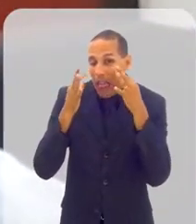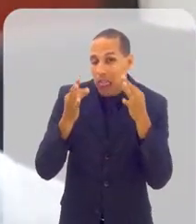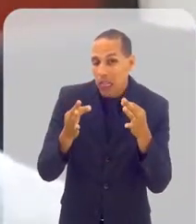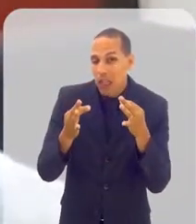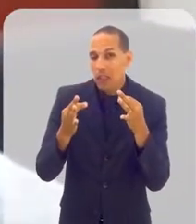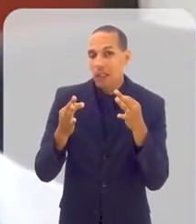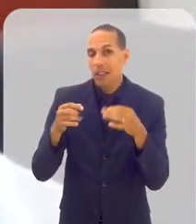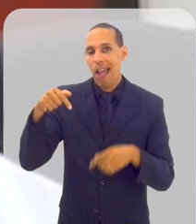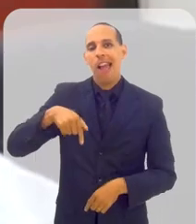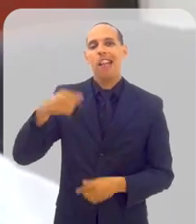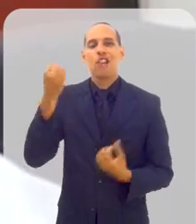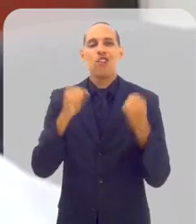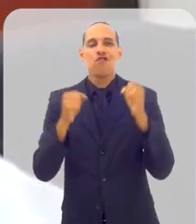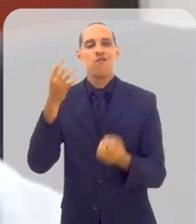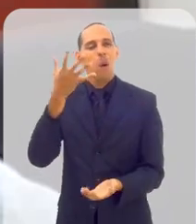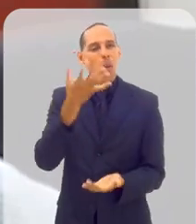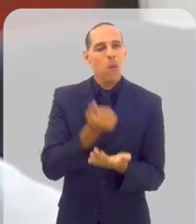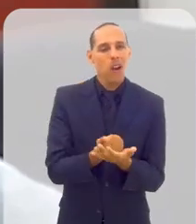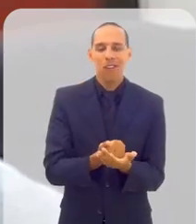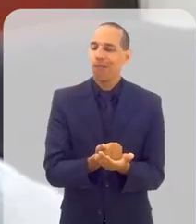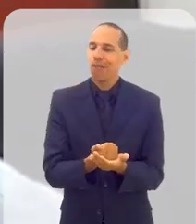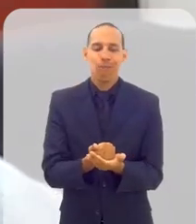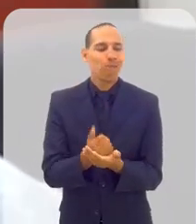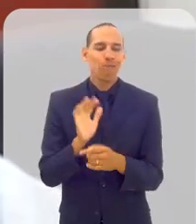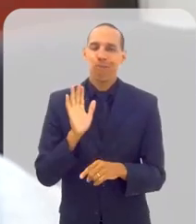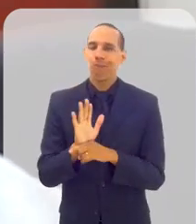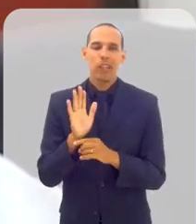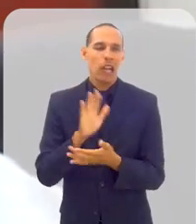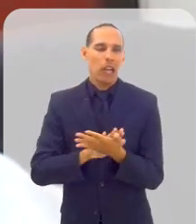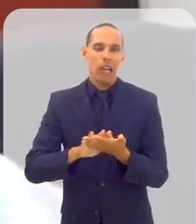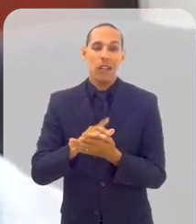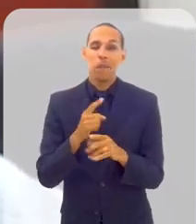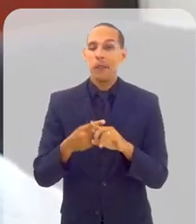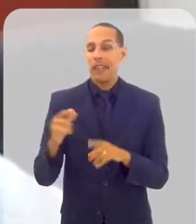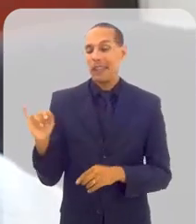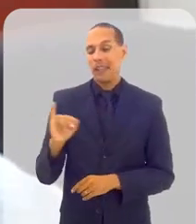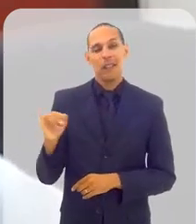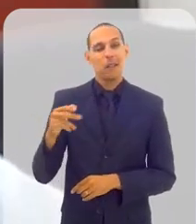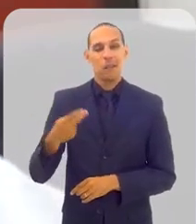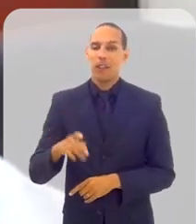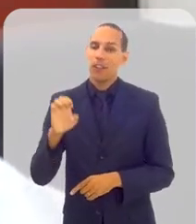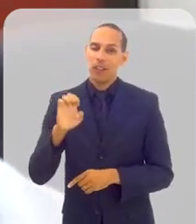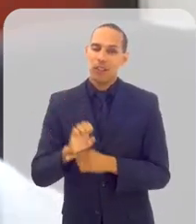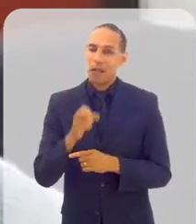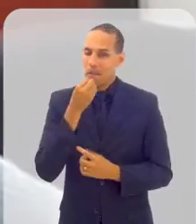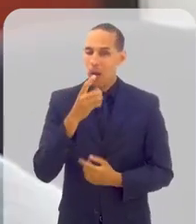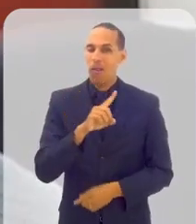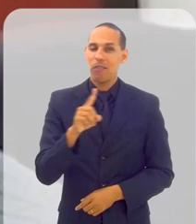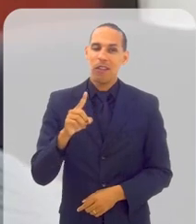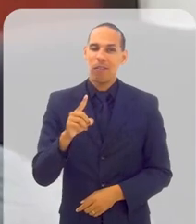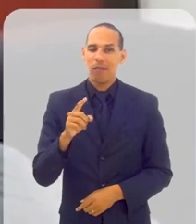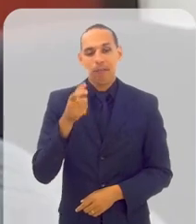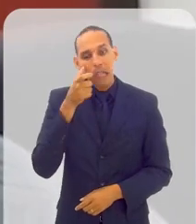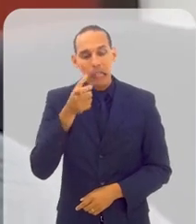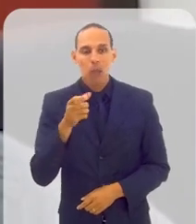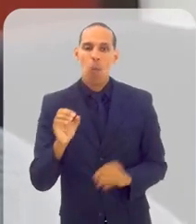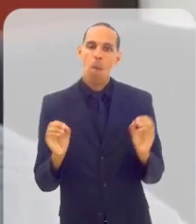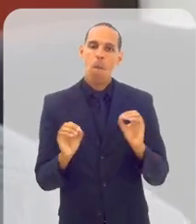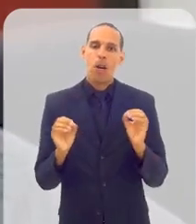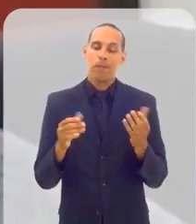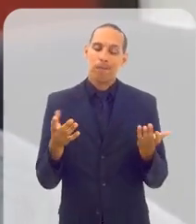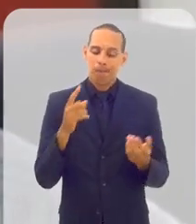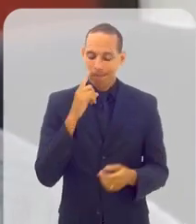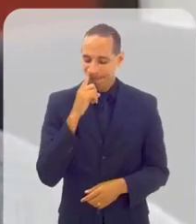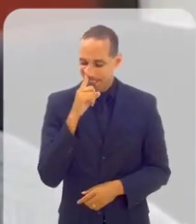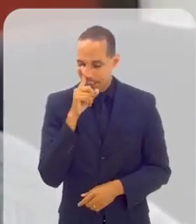atrativa para a instalação de indústrias e tudo mais, né? Nossos tributos, os tributos estaduais não são atrativos.